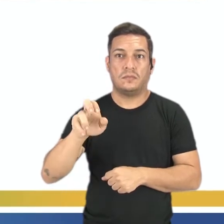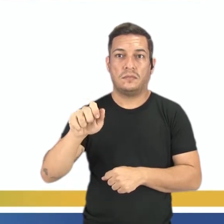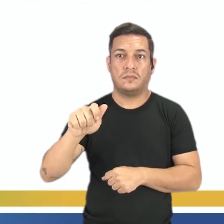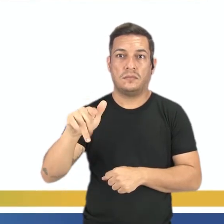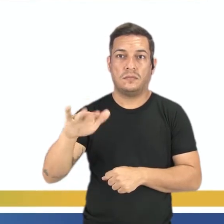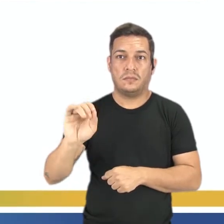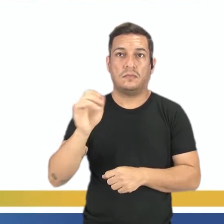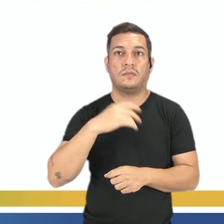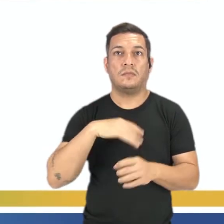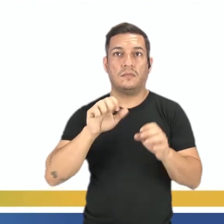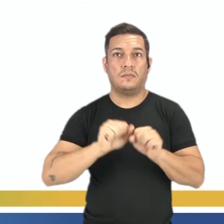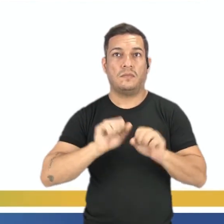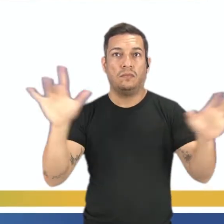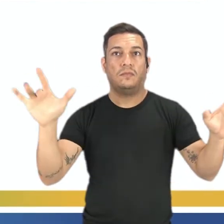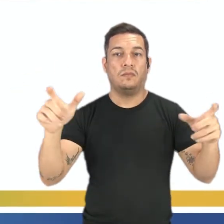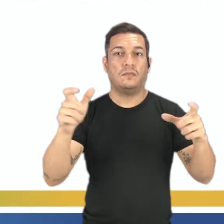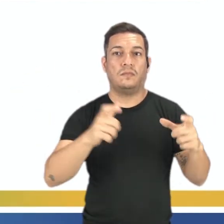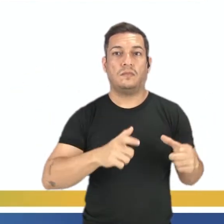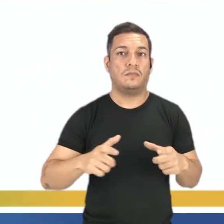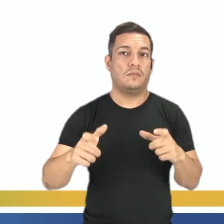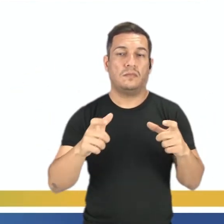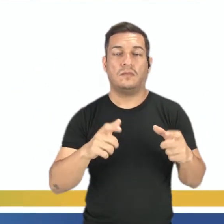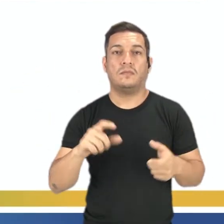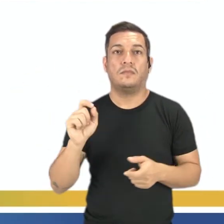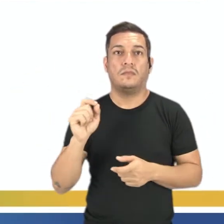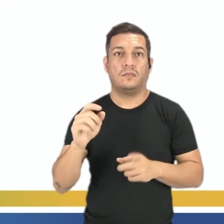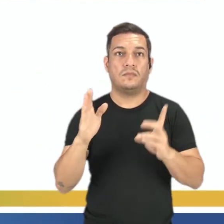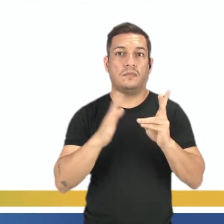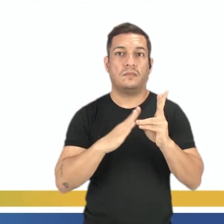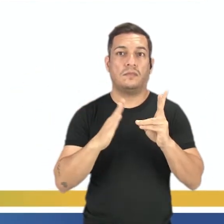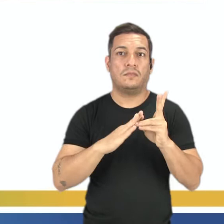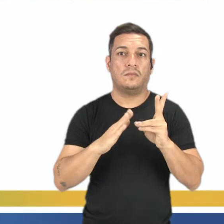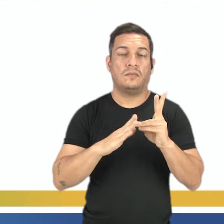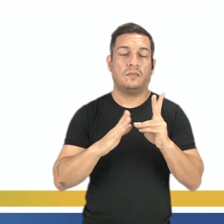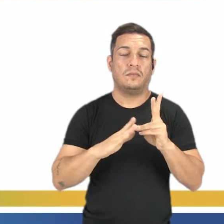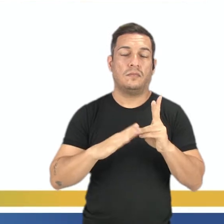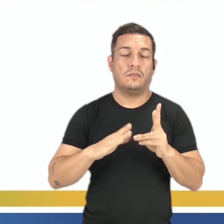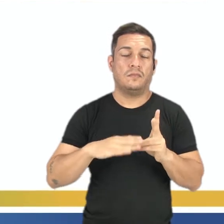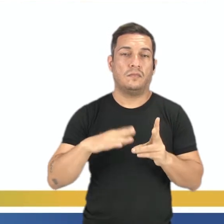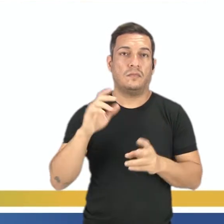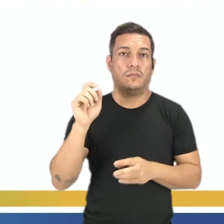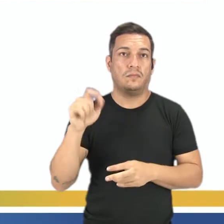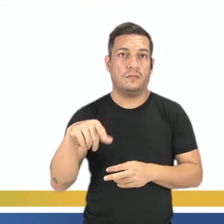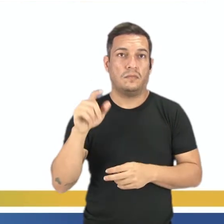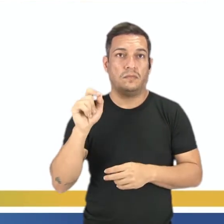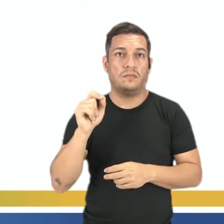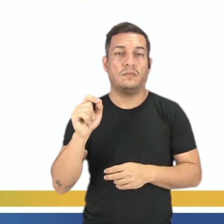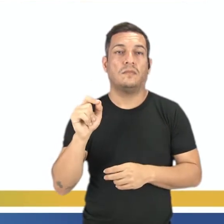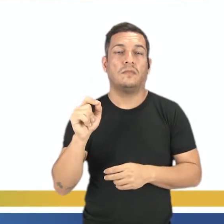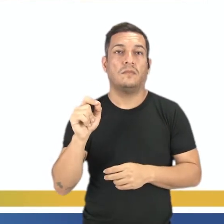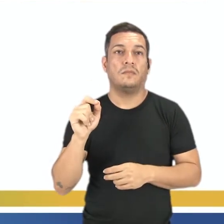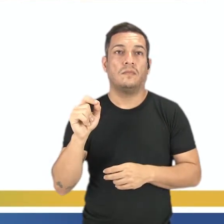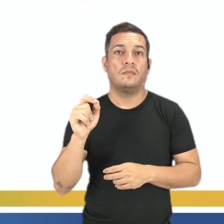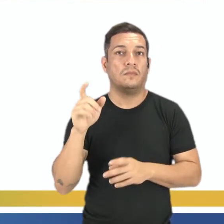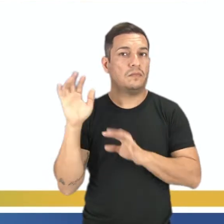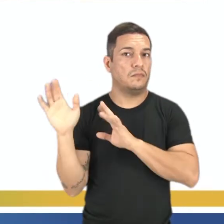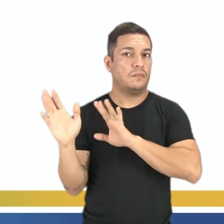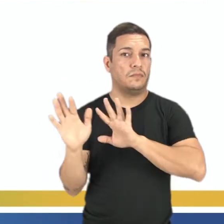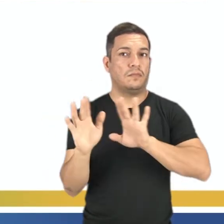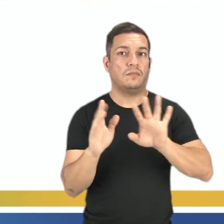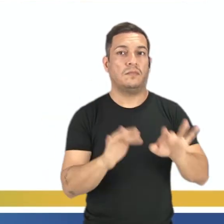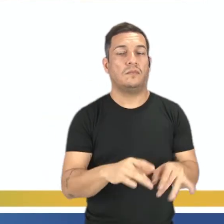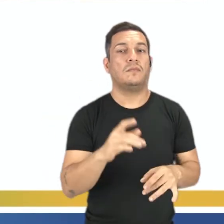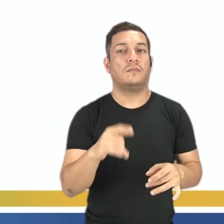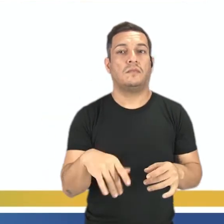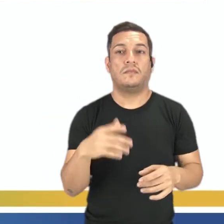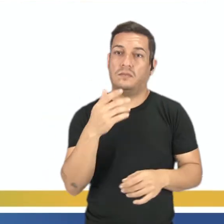explodindo essa parte territorial dos índios, principalmente os Yanomami, né, um território. Então eles foram invadidos por